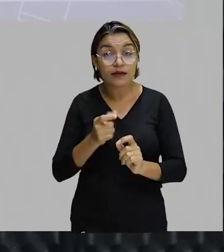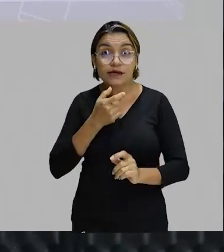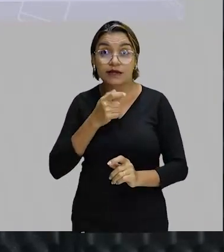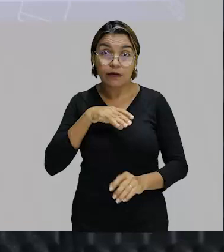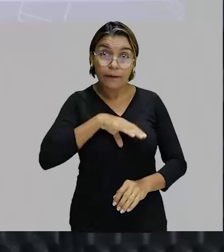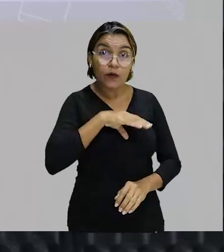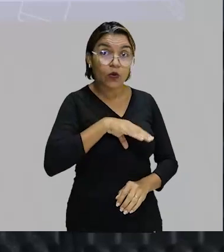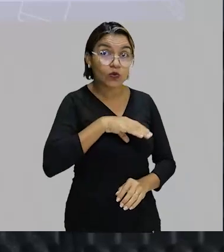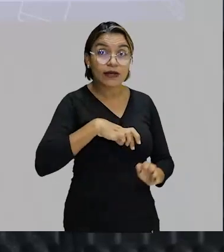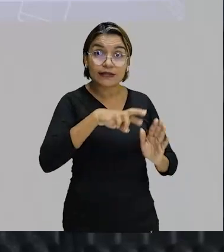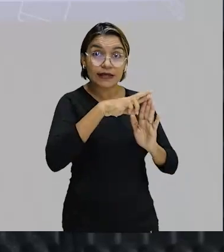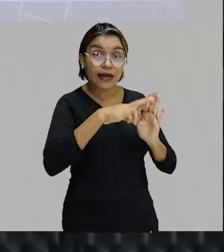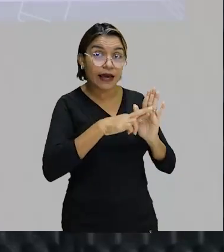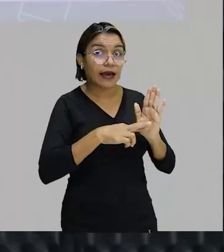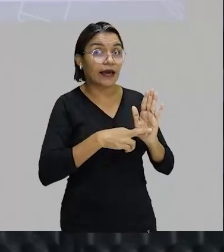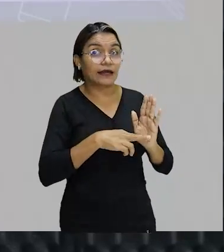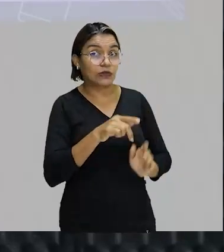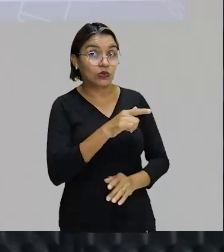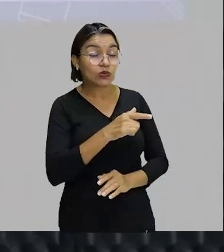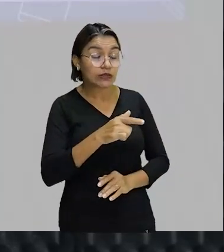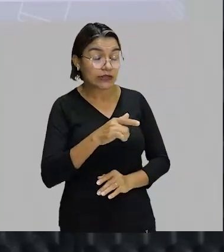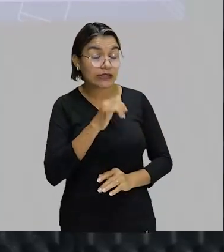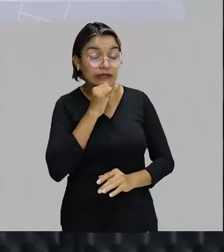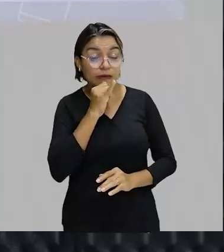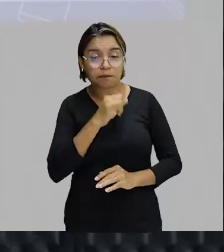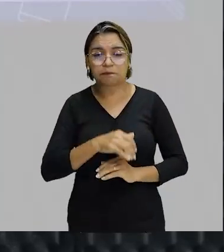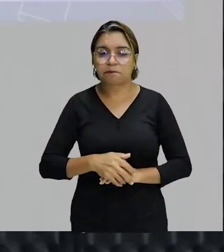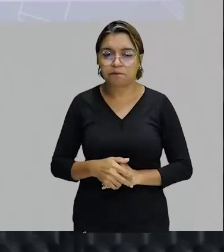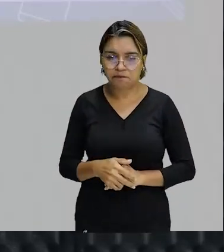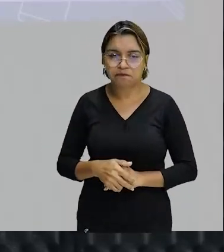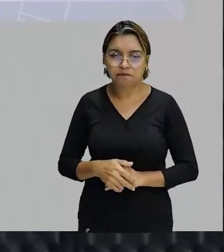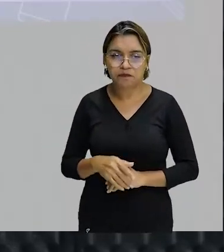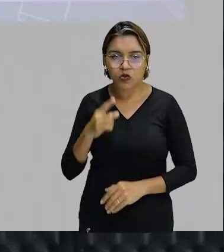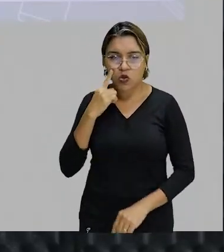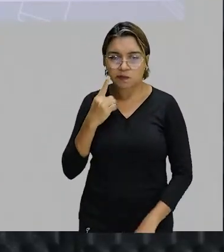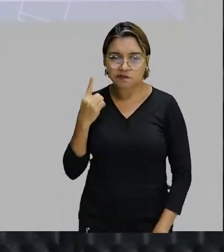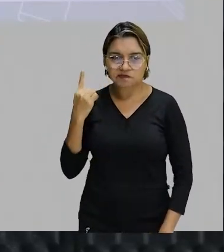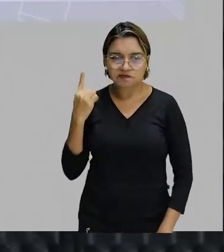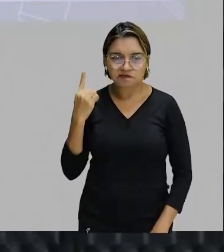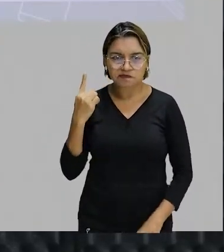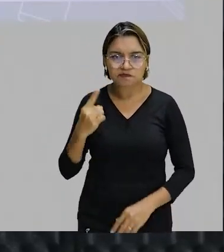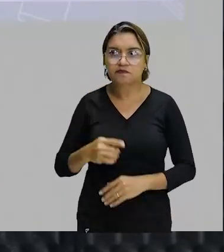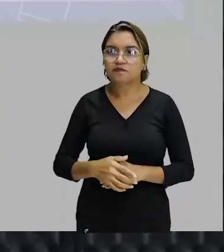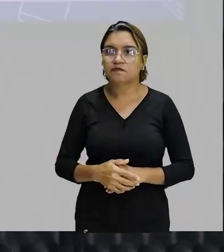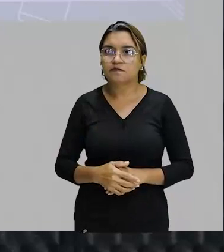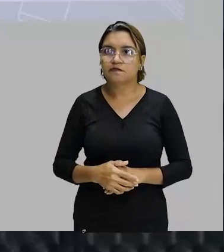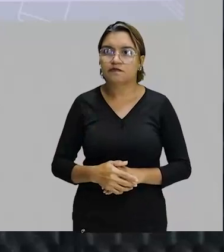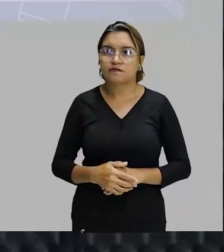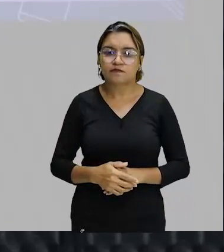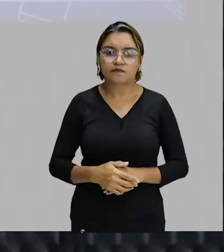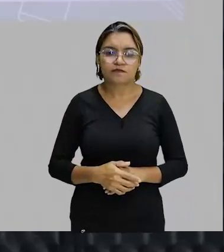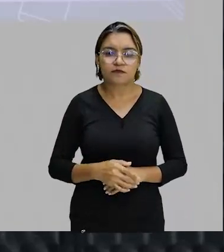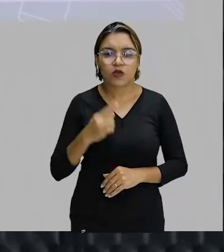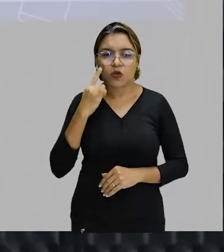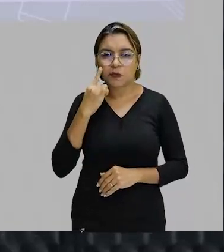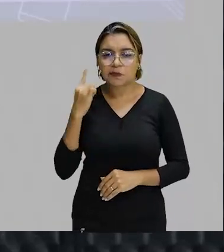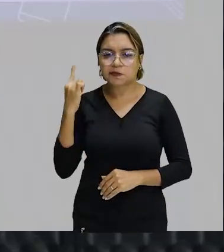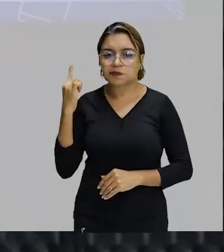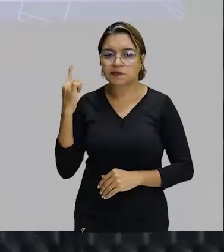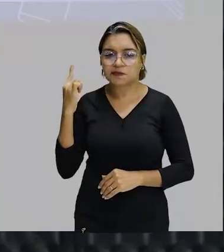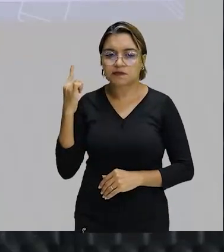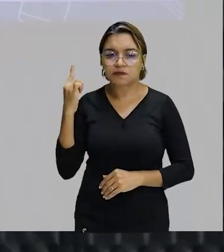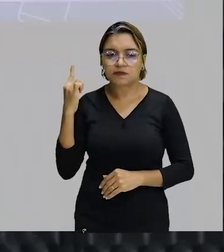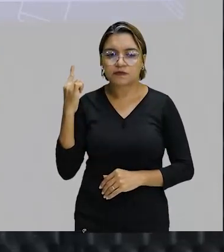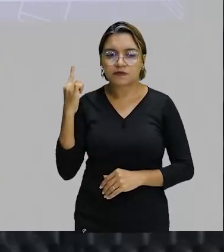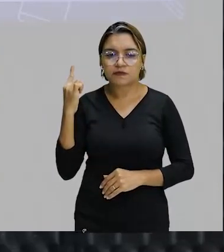gente não tem essas regrinhas pré-estabelecidas. Exemplo, she runs quickly outside every